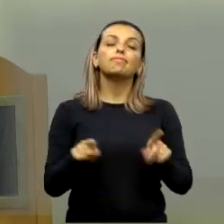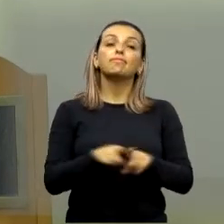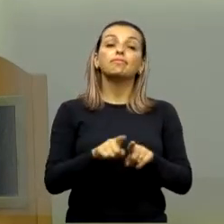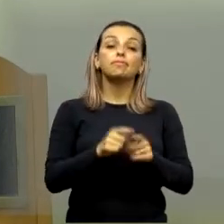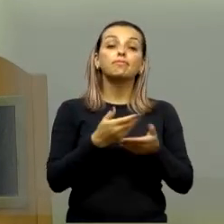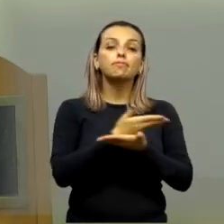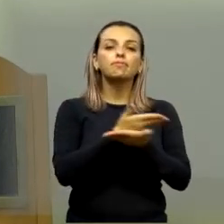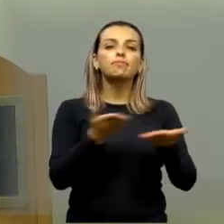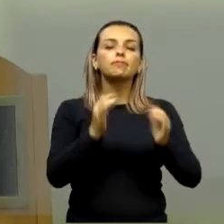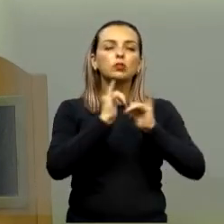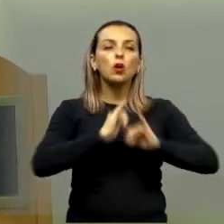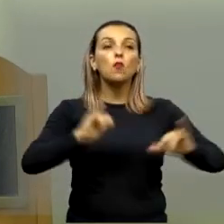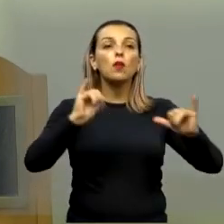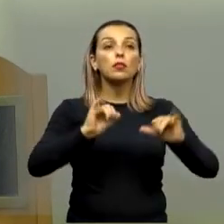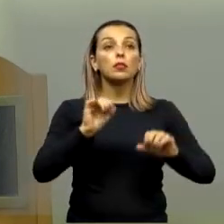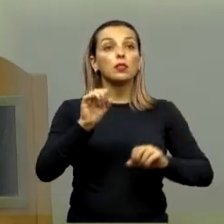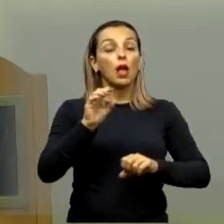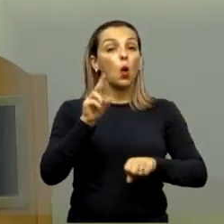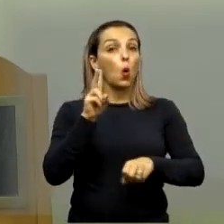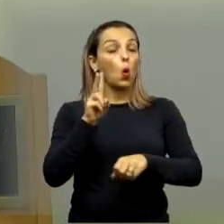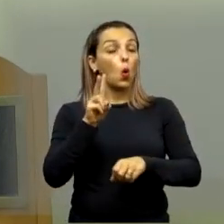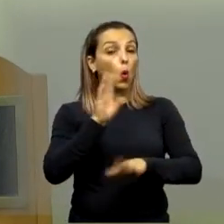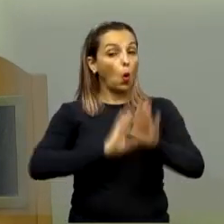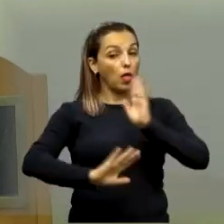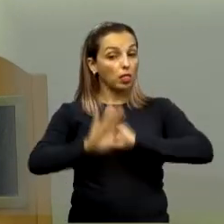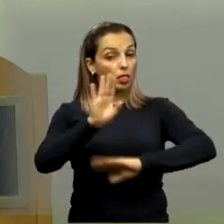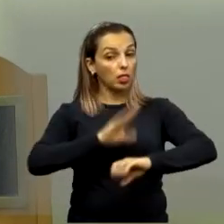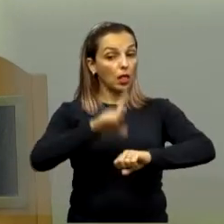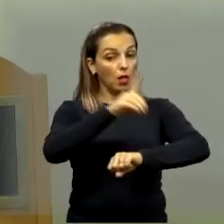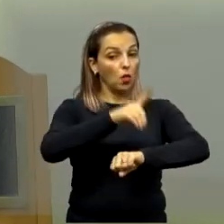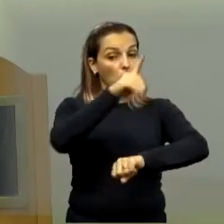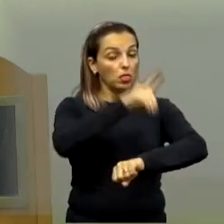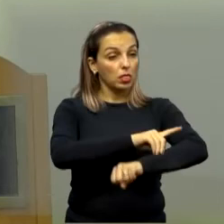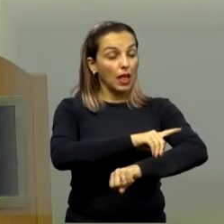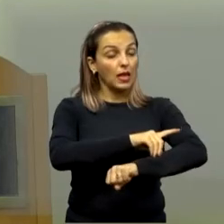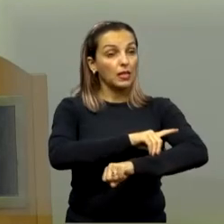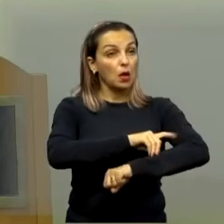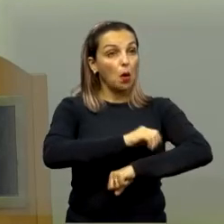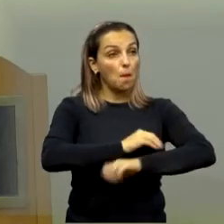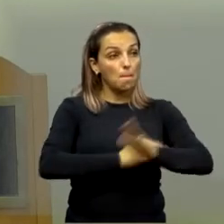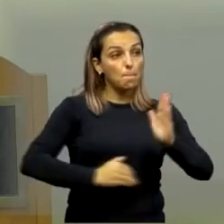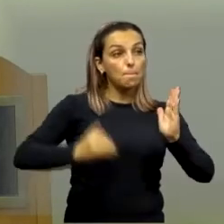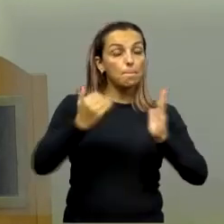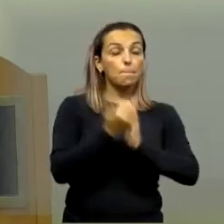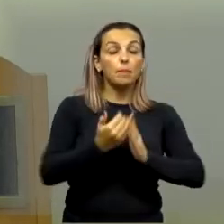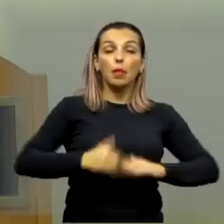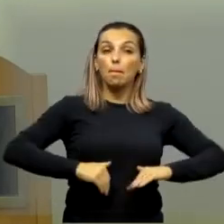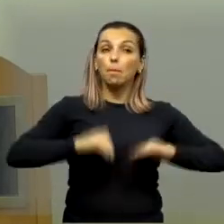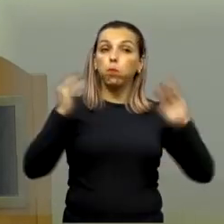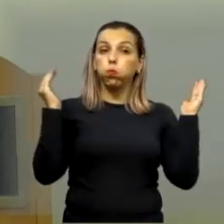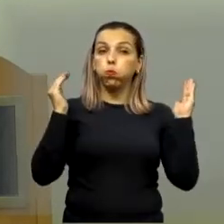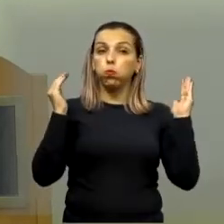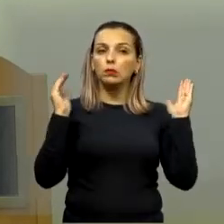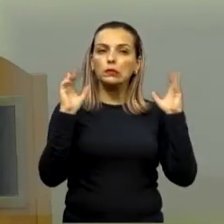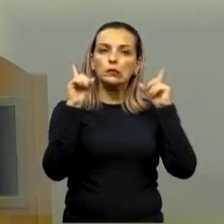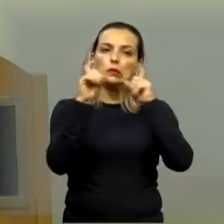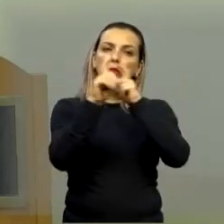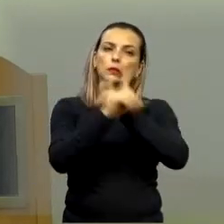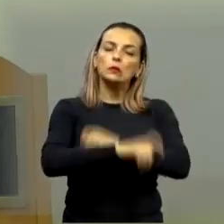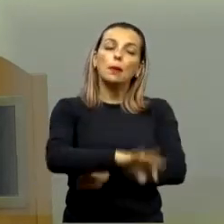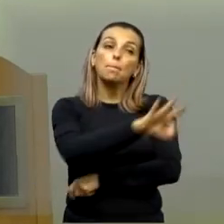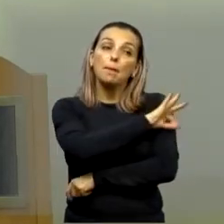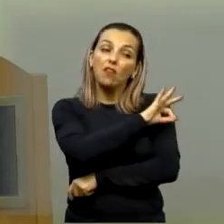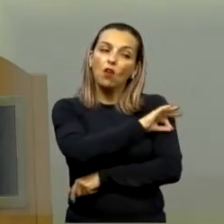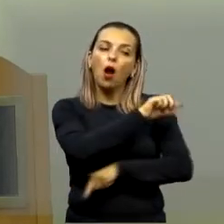falar para a população gente toma muito cuidado com a dengue porque os casos estão aumentando Tá difícil a prefeitura faz a parte